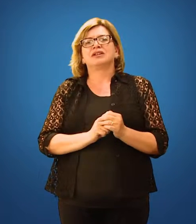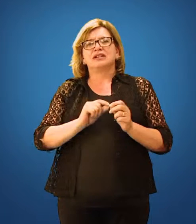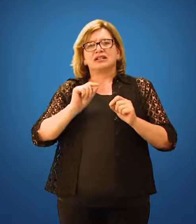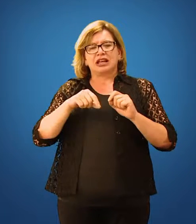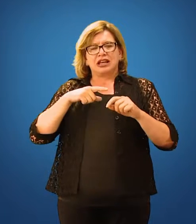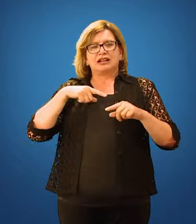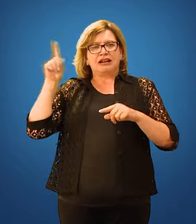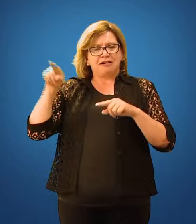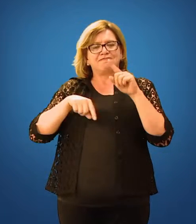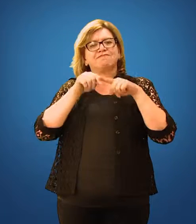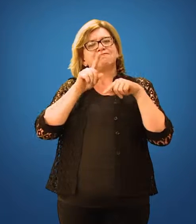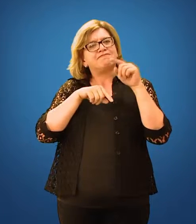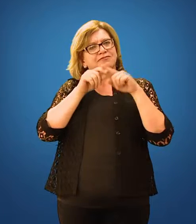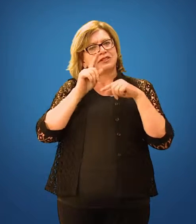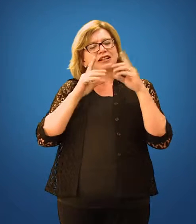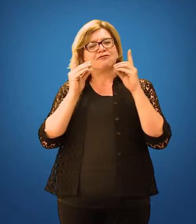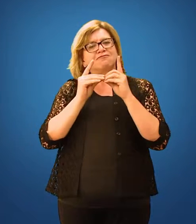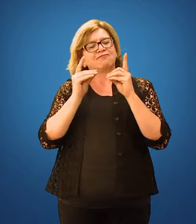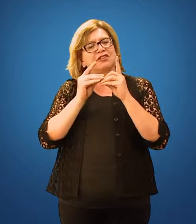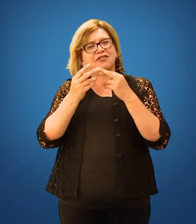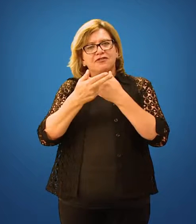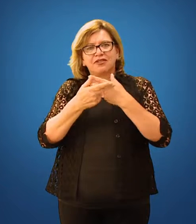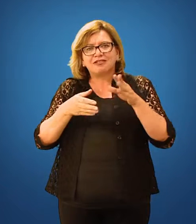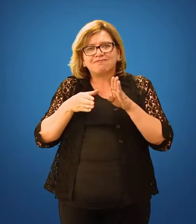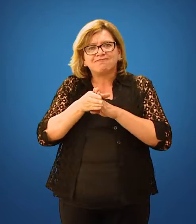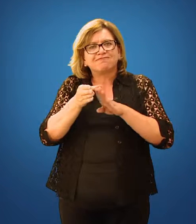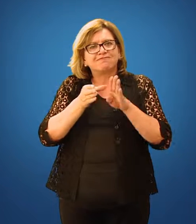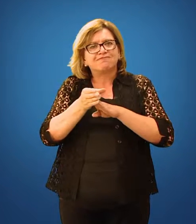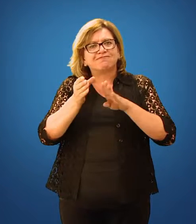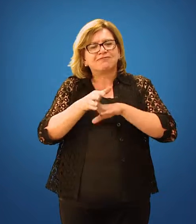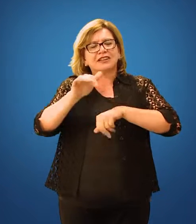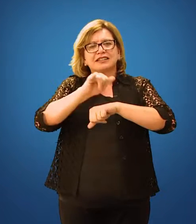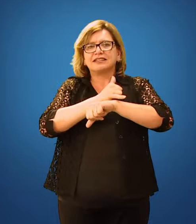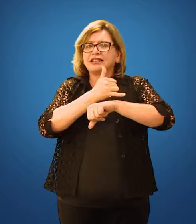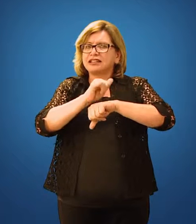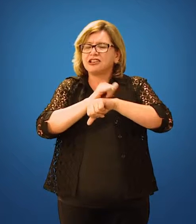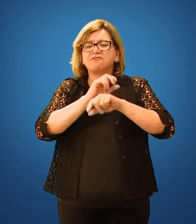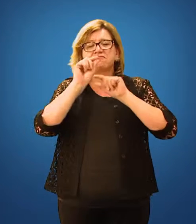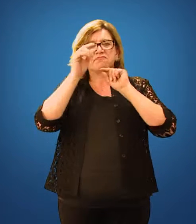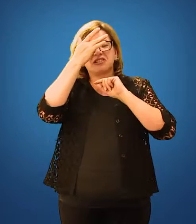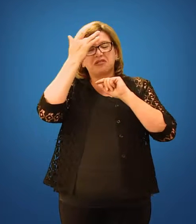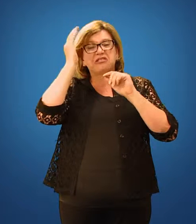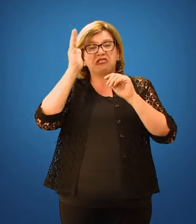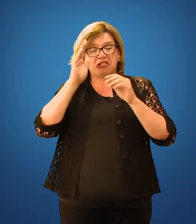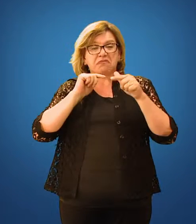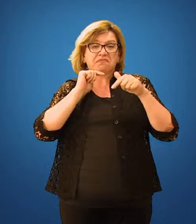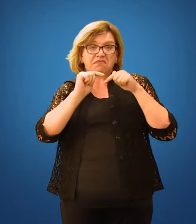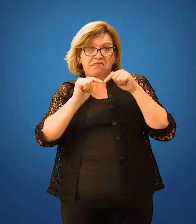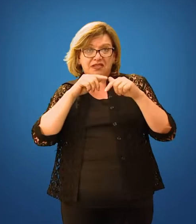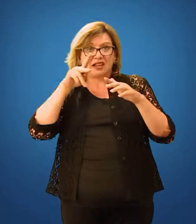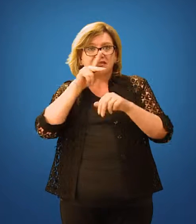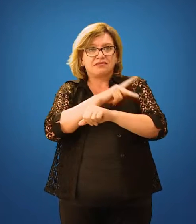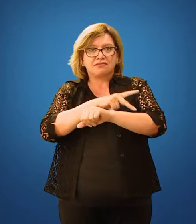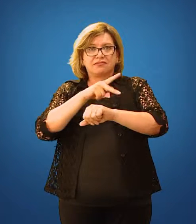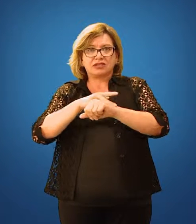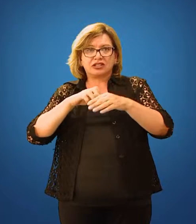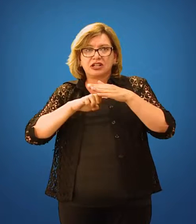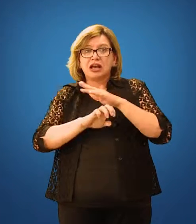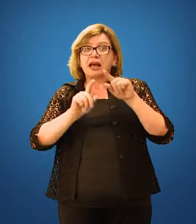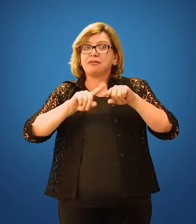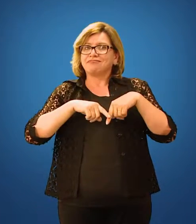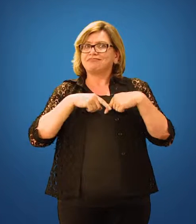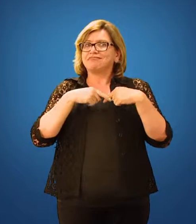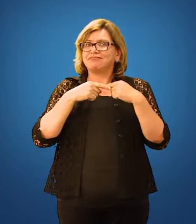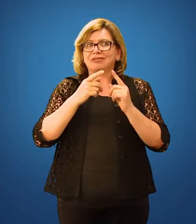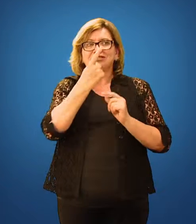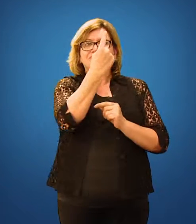material didático sugestões e estratégias sugeridas por quem já iniciou esse processo de implementação, mas cada professor e cada